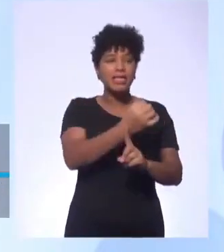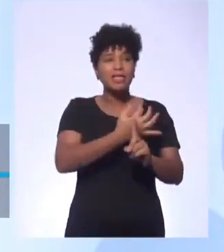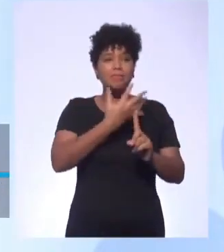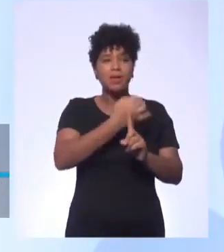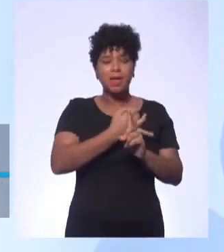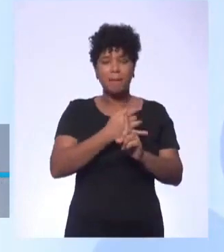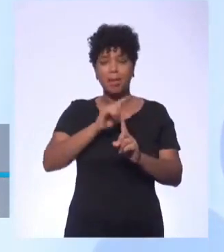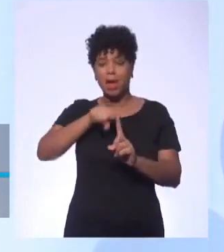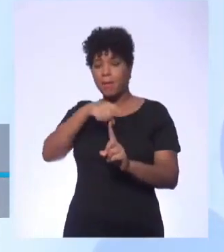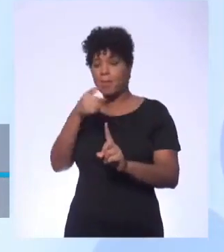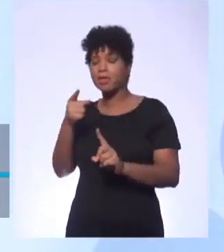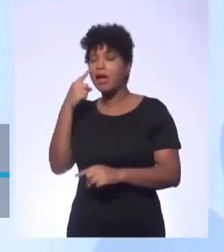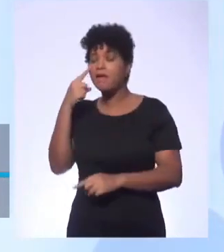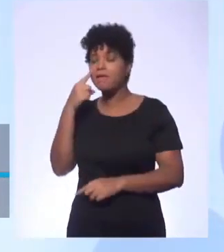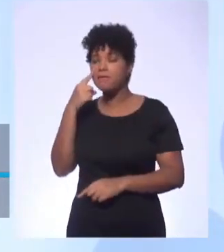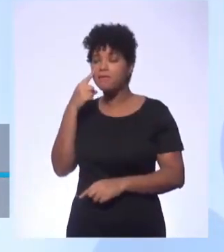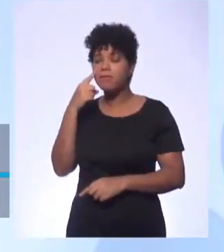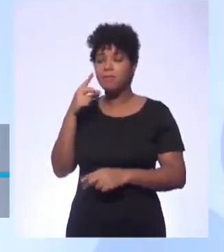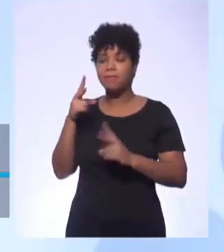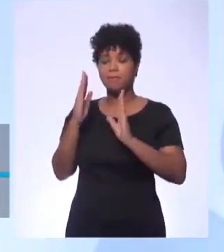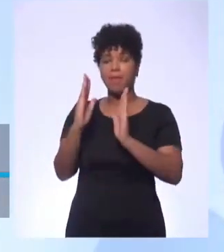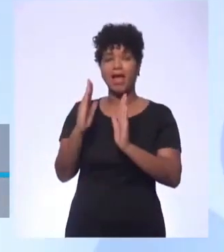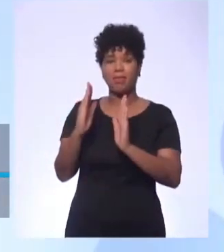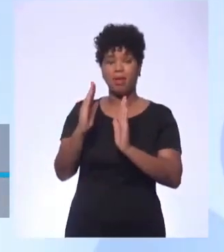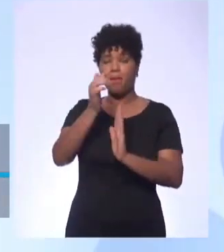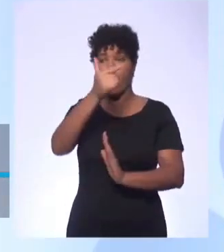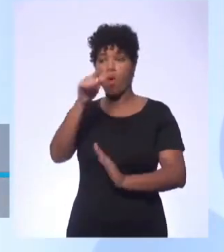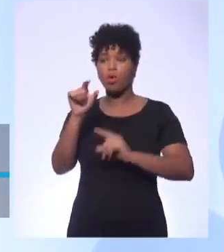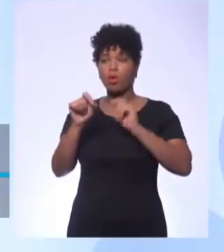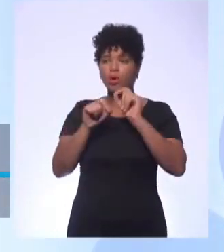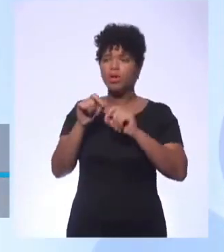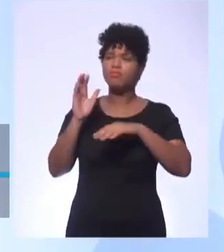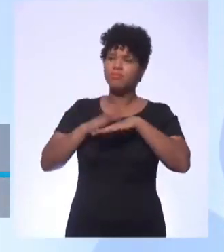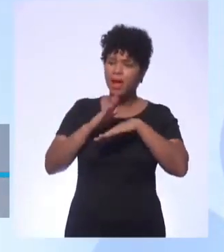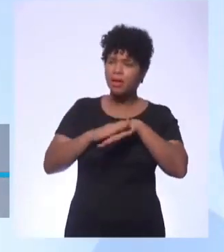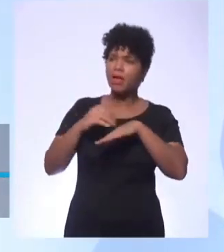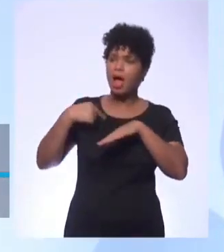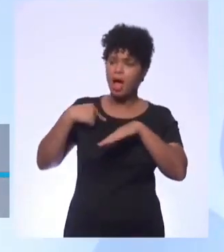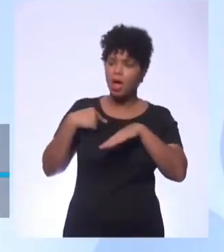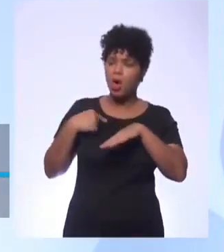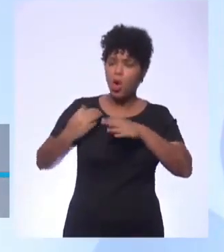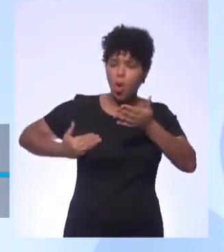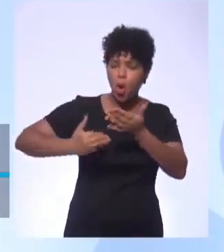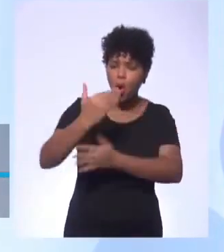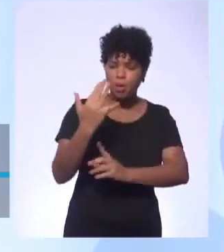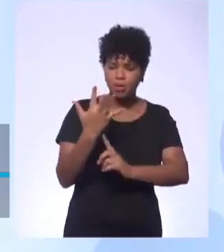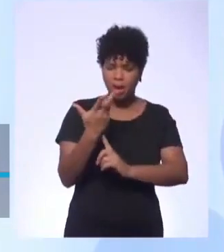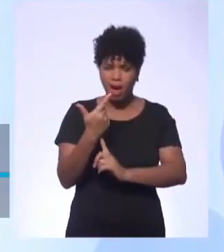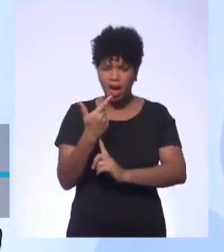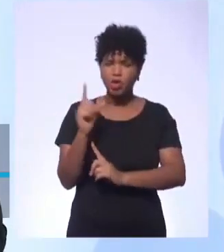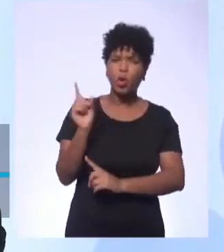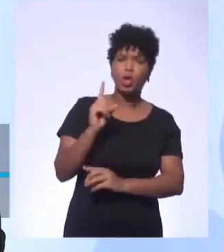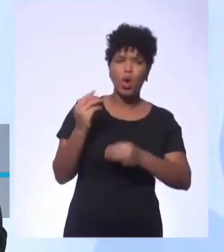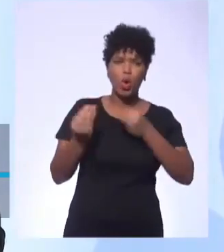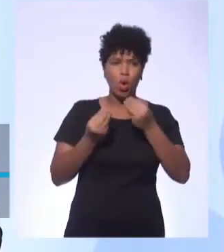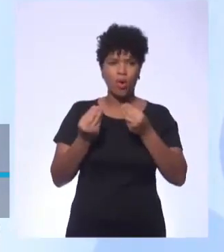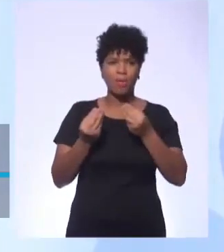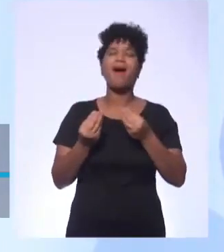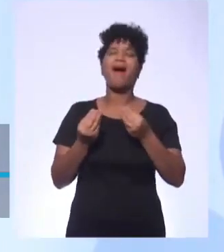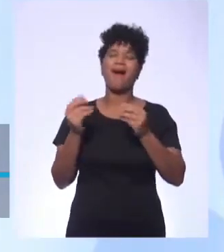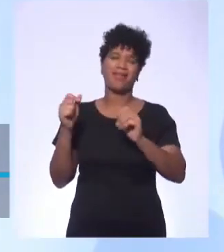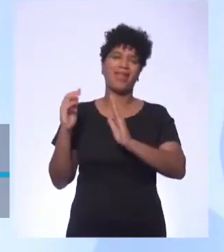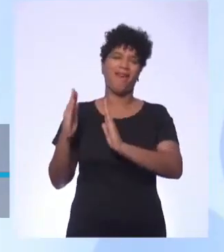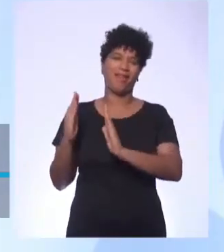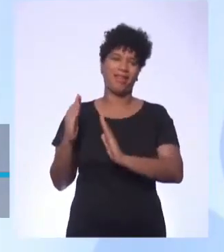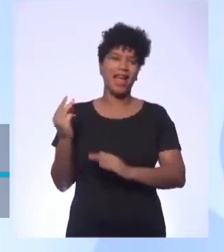ter para garantir que eu consiga fazer esta obra dentro de um embasamento teórico, técnico, etc. Tá?